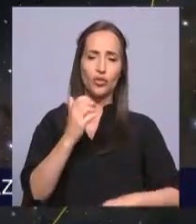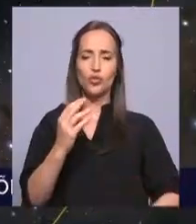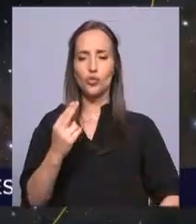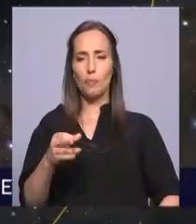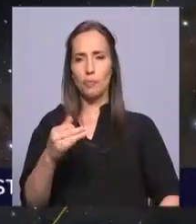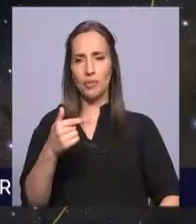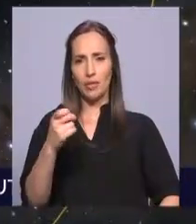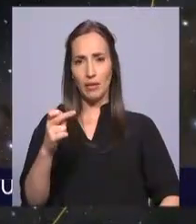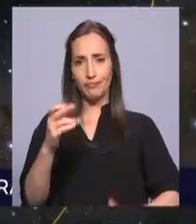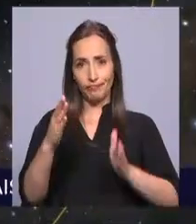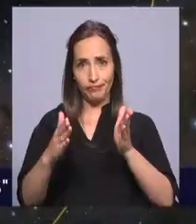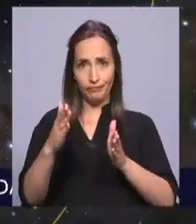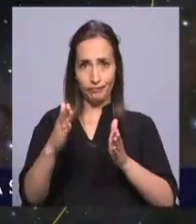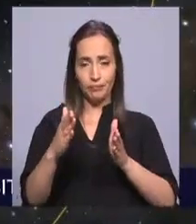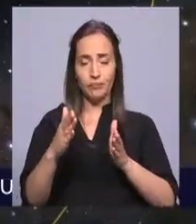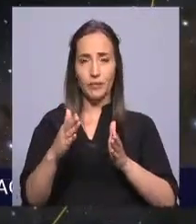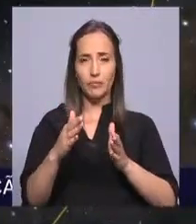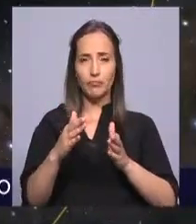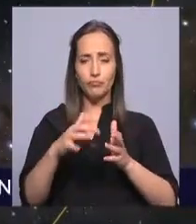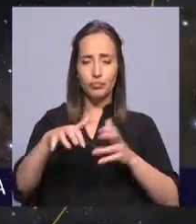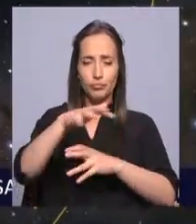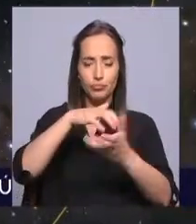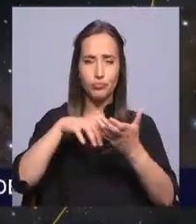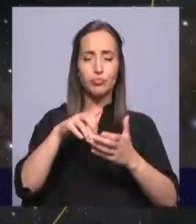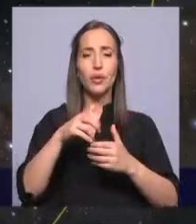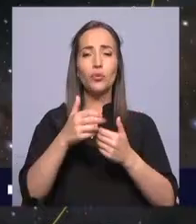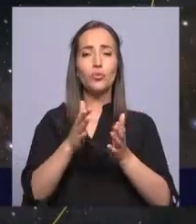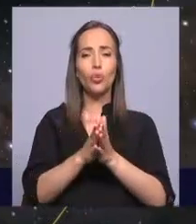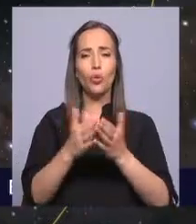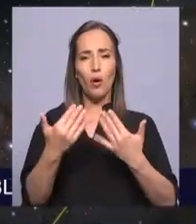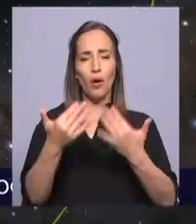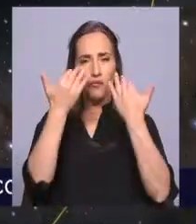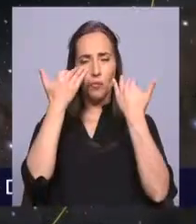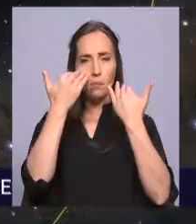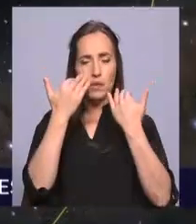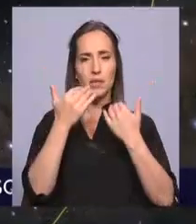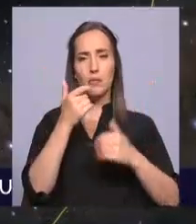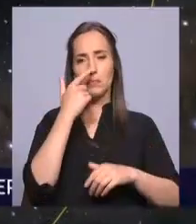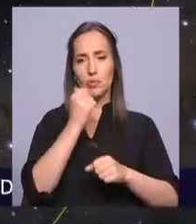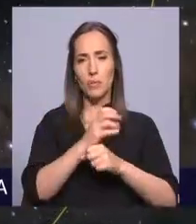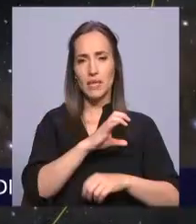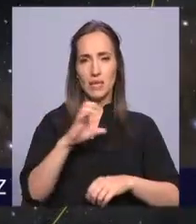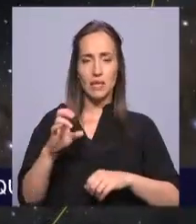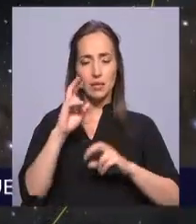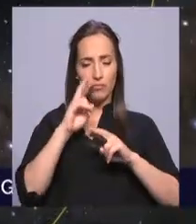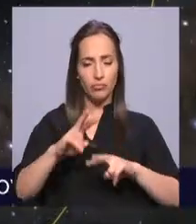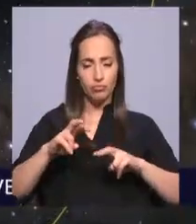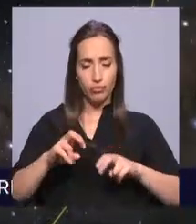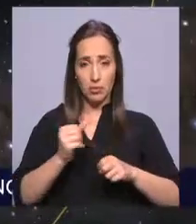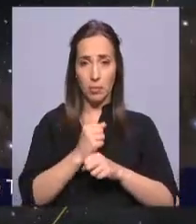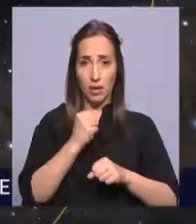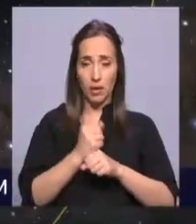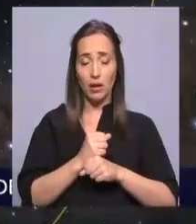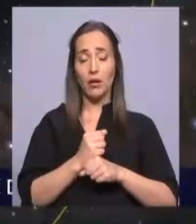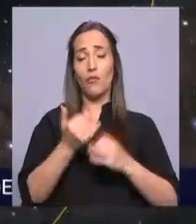partir de agora, todos estes dados ficam à disposição dos cientistas para perceberem, para os trabalhar. E garanto uma coisa, vão ter trabalho para muitos anos.